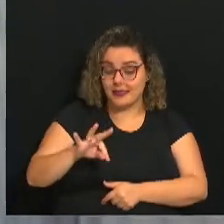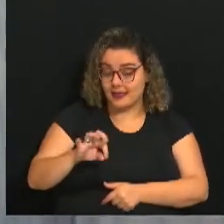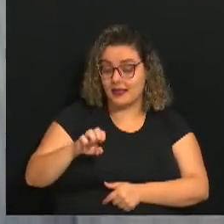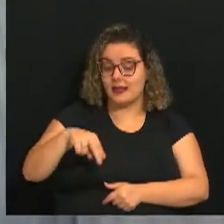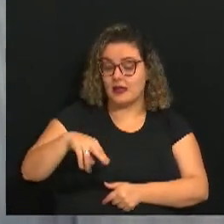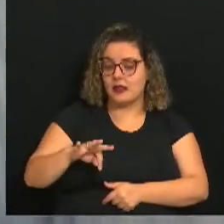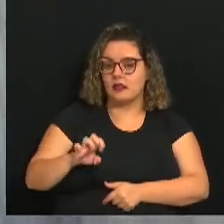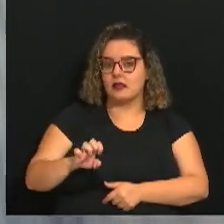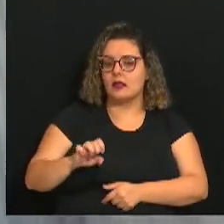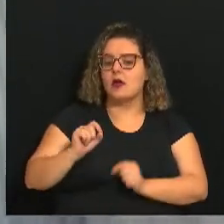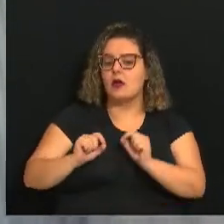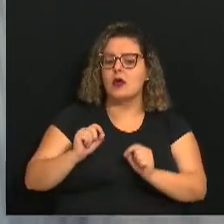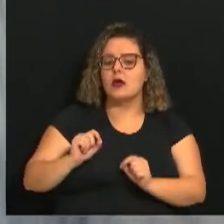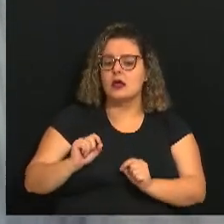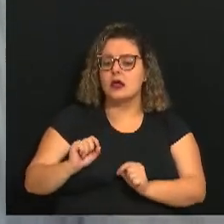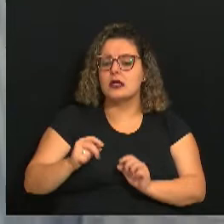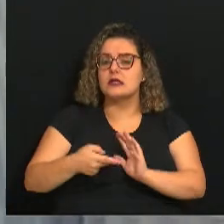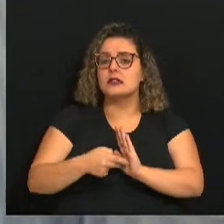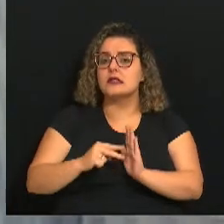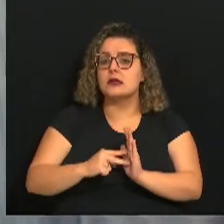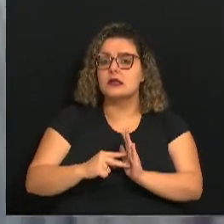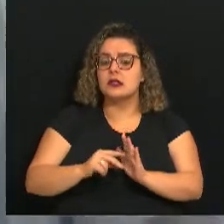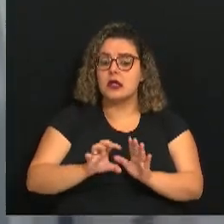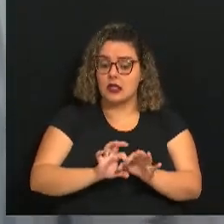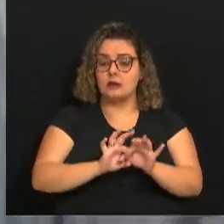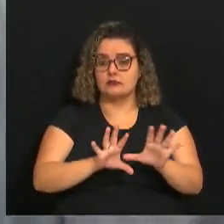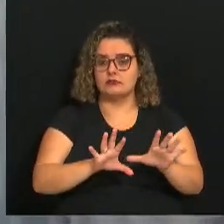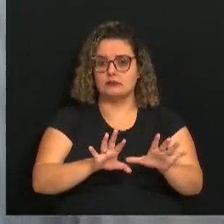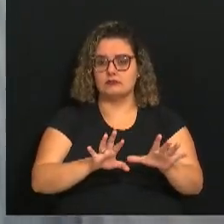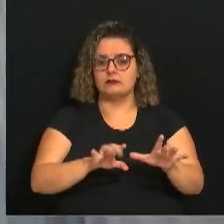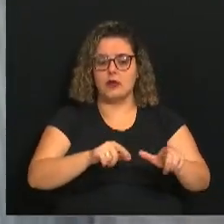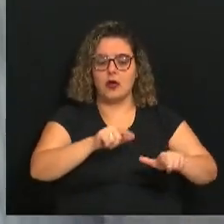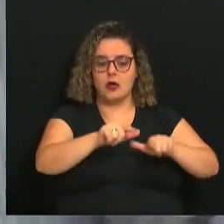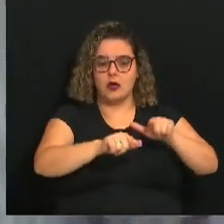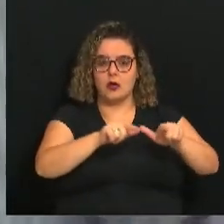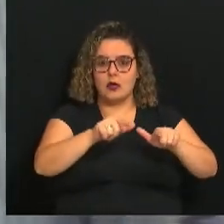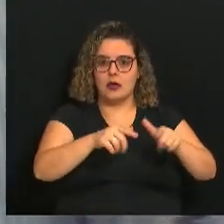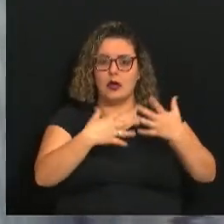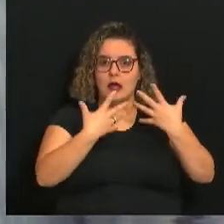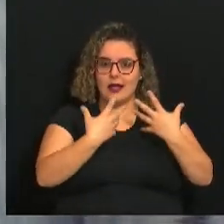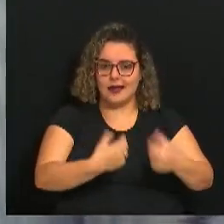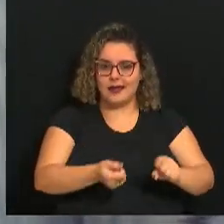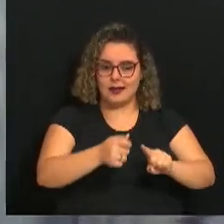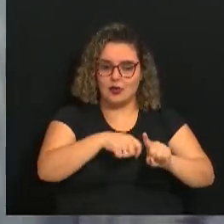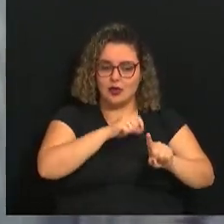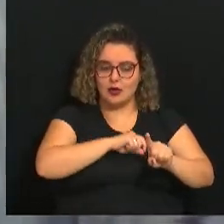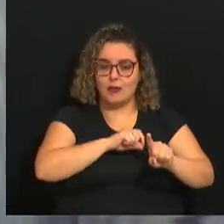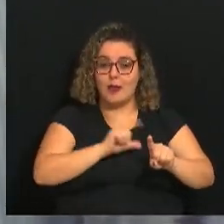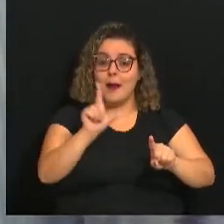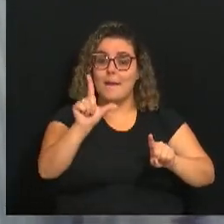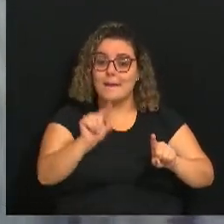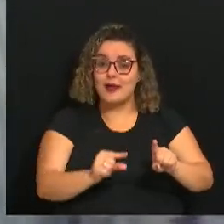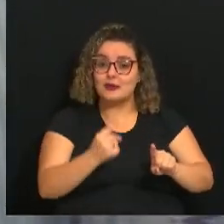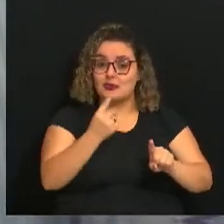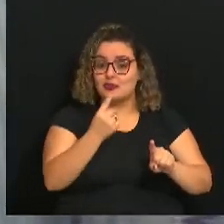permite que um funcionário, por exemplo, receba menos do que um salário mínimo no final do mês. Porque, em tese, esse